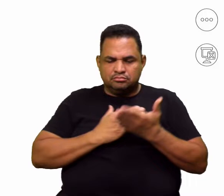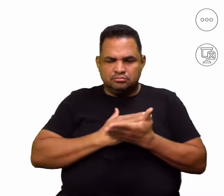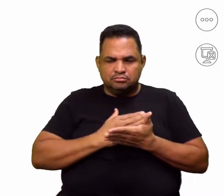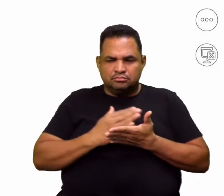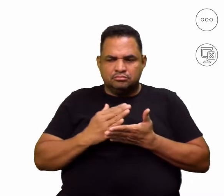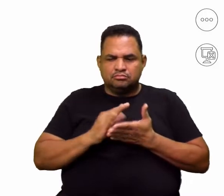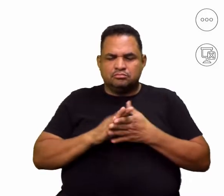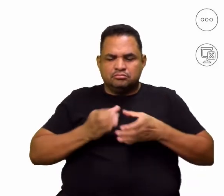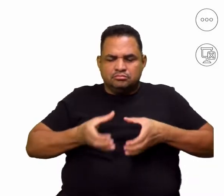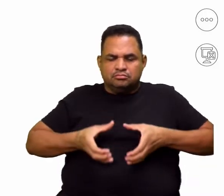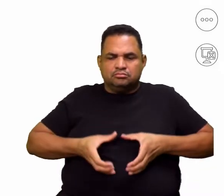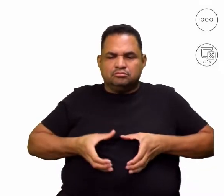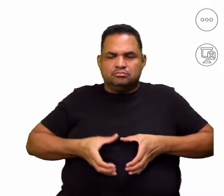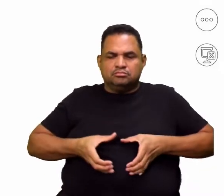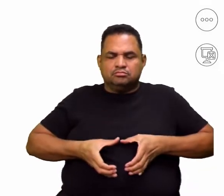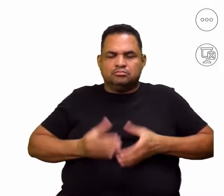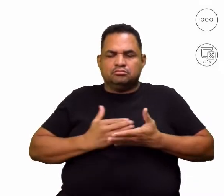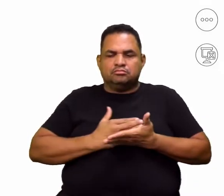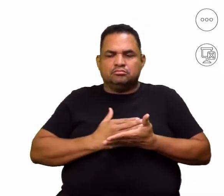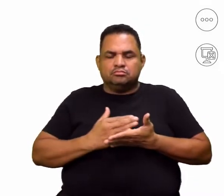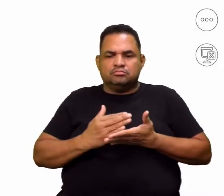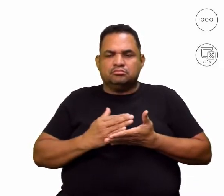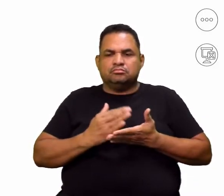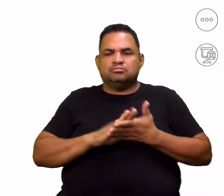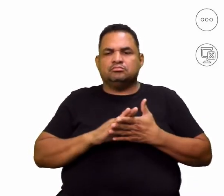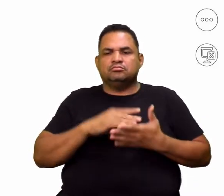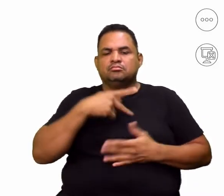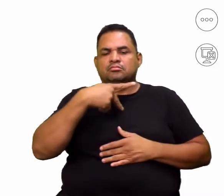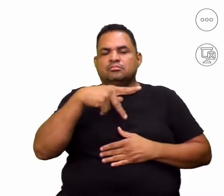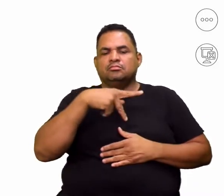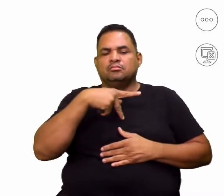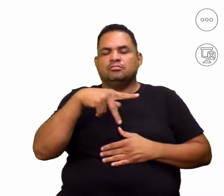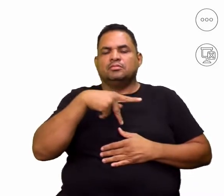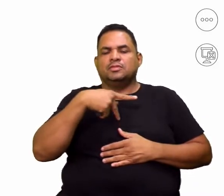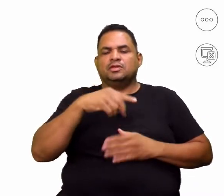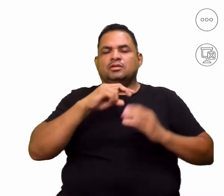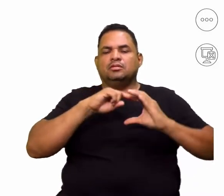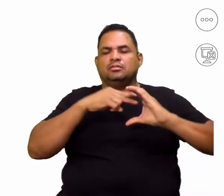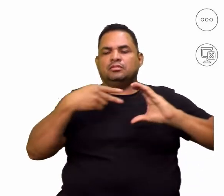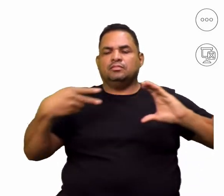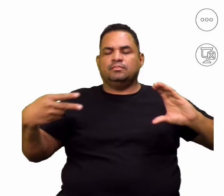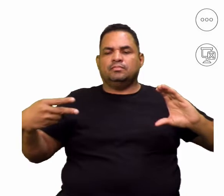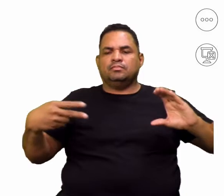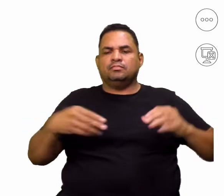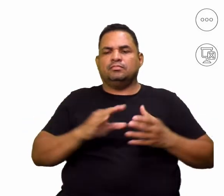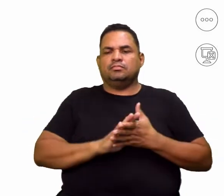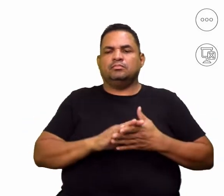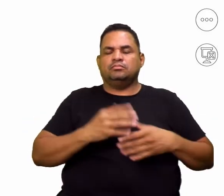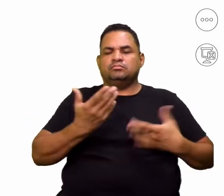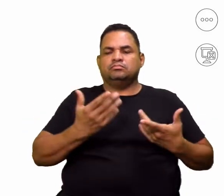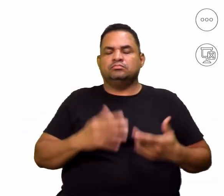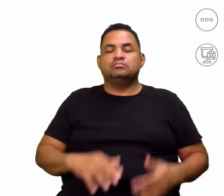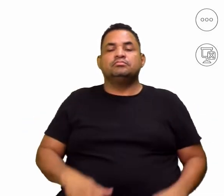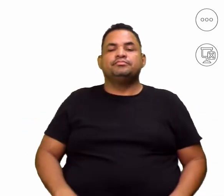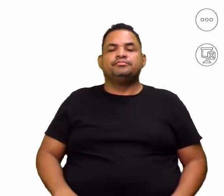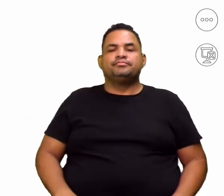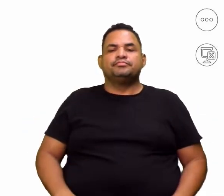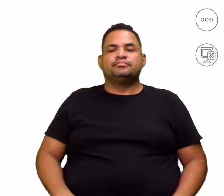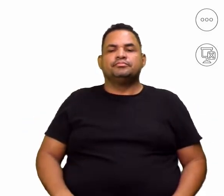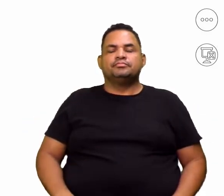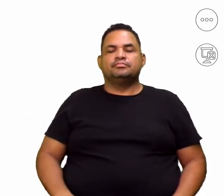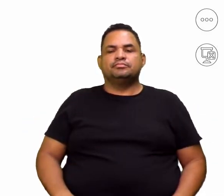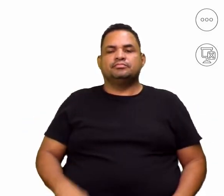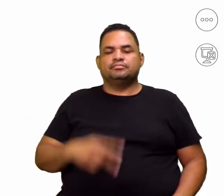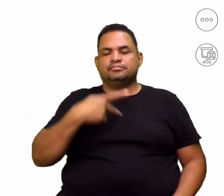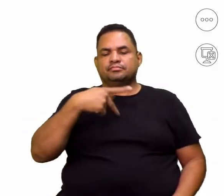no útero, esse indivíduo tem um parzinho de cromossomos que a gente chama de cromossomos sexuais, ou seja, o par